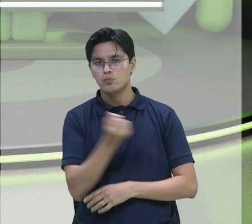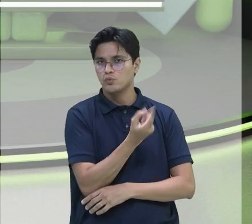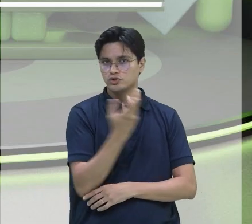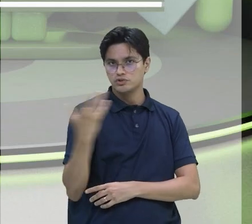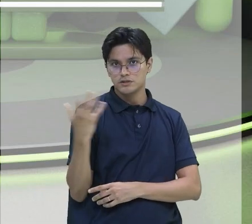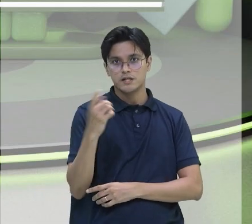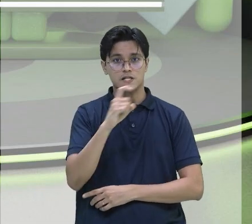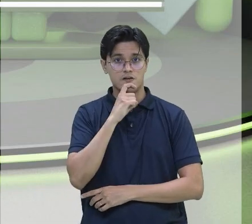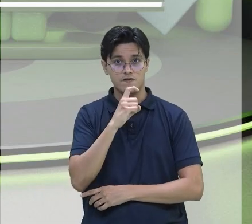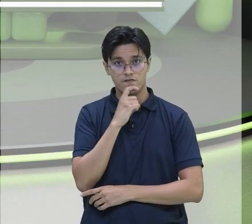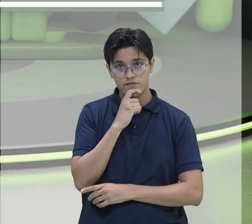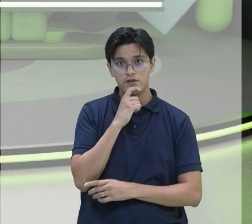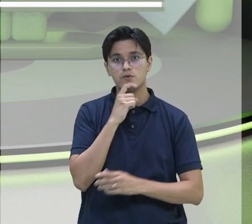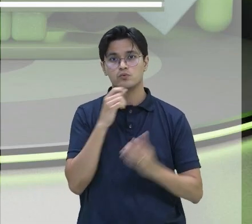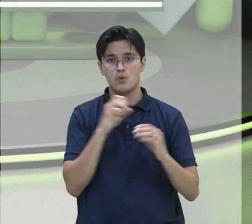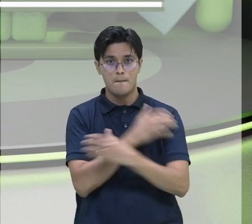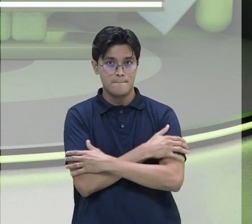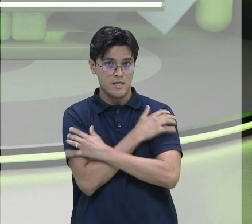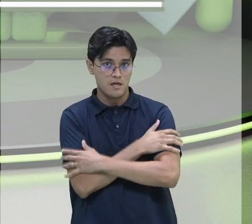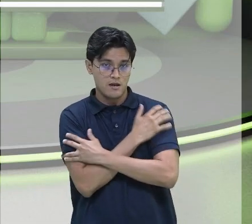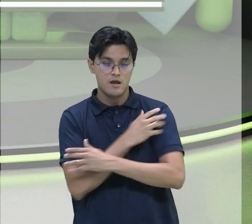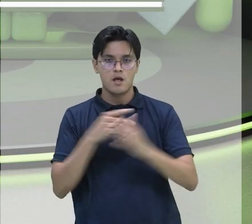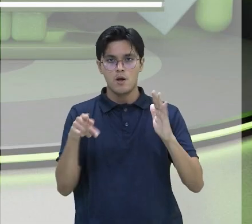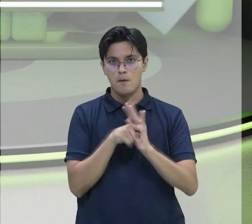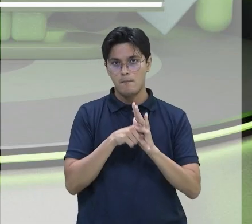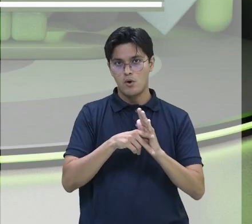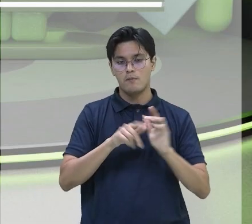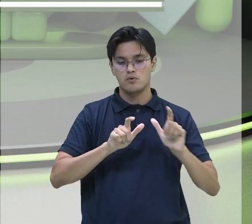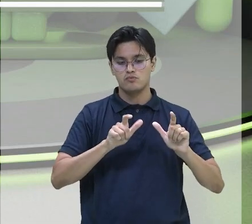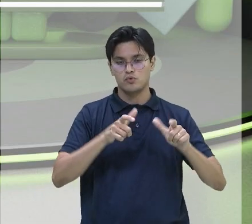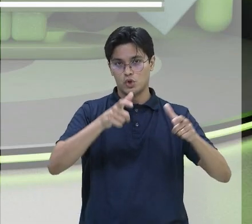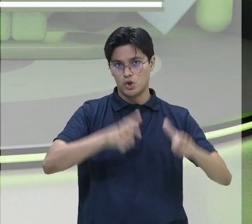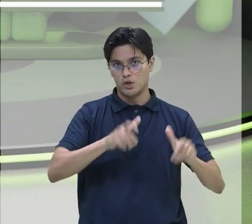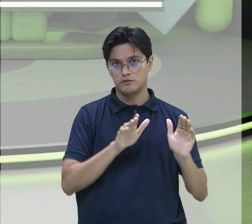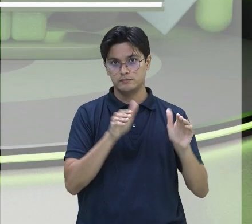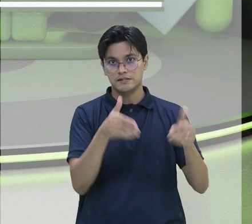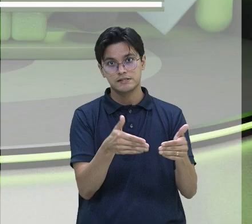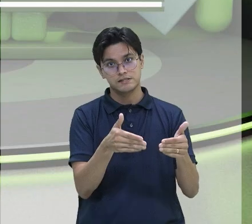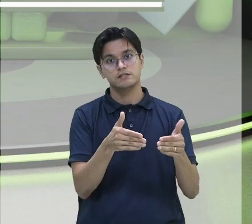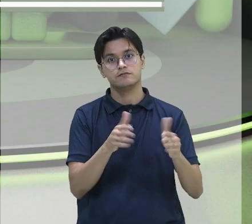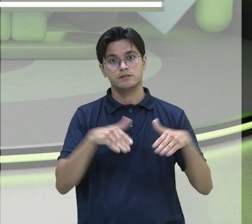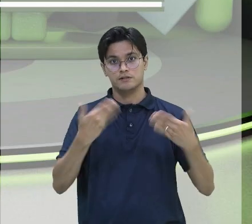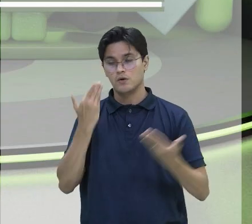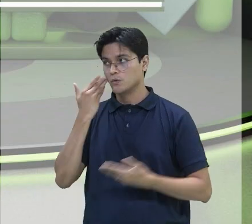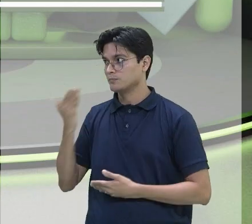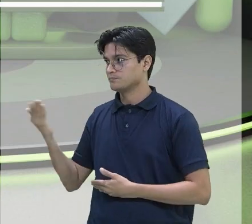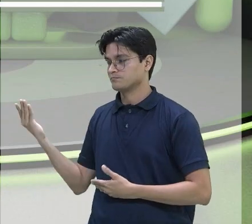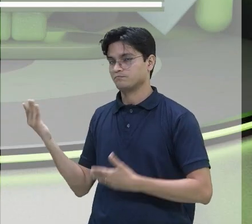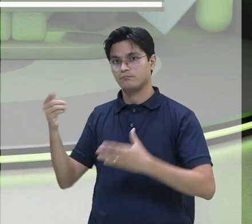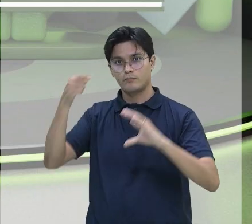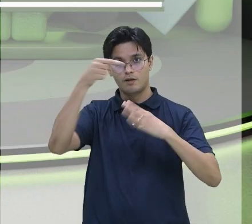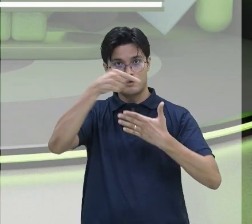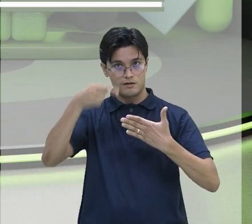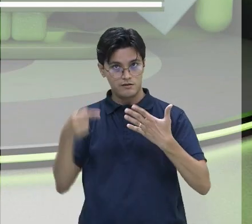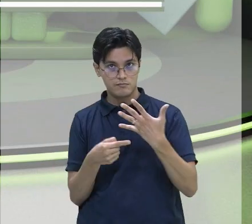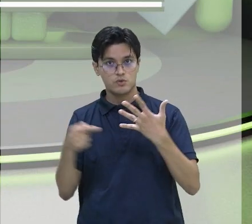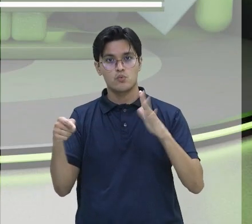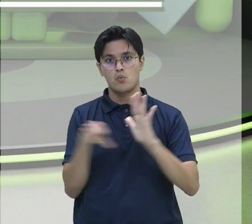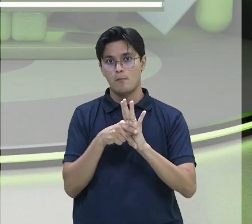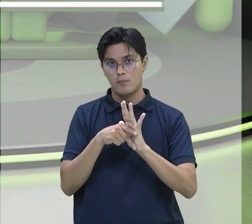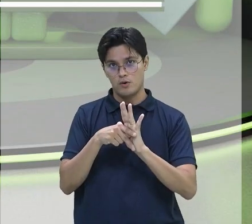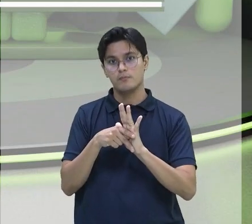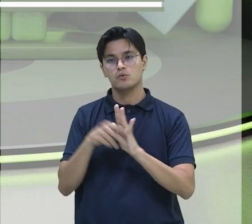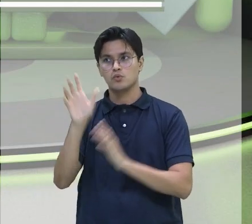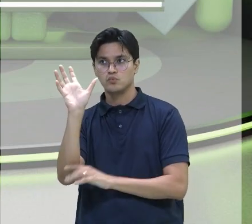local. Então, com esse são os elementos do tempo. E agora o